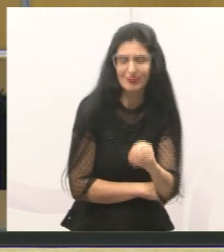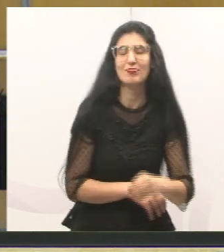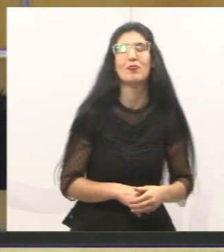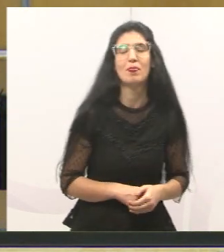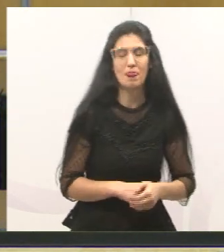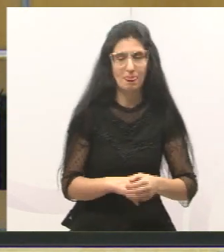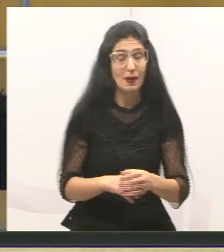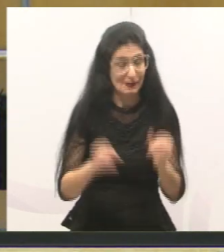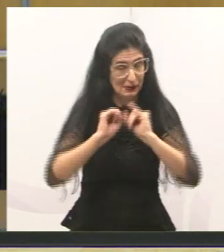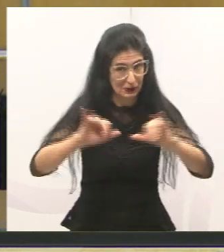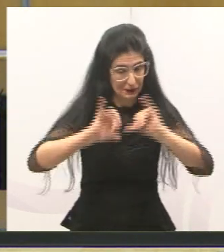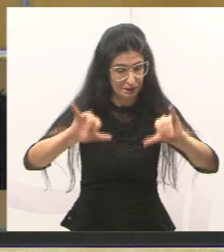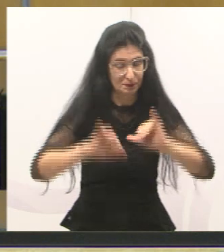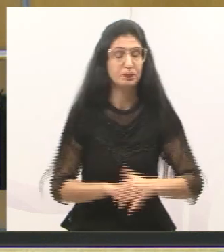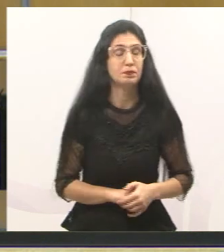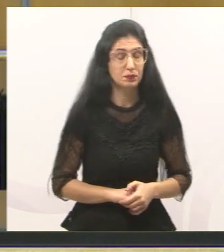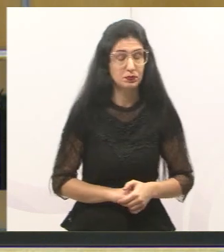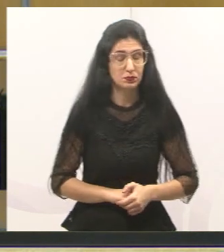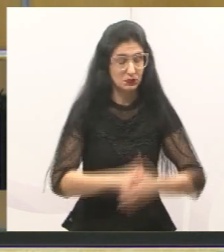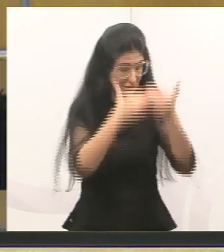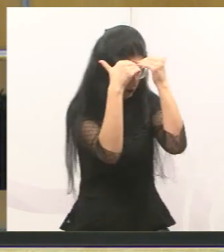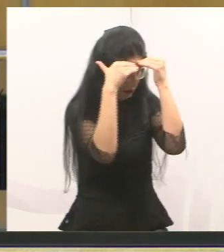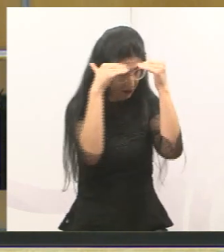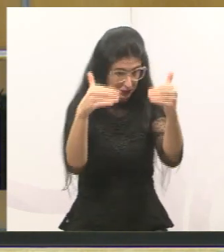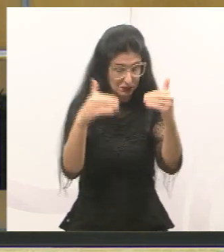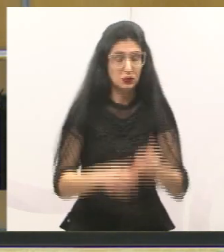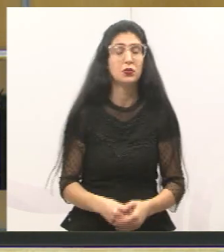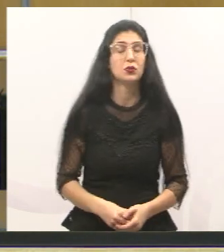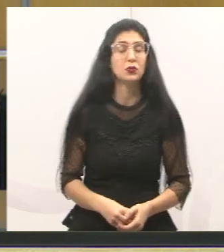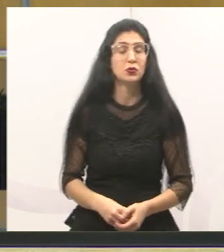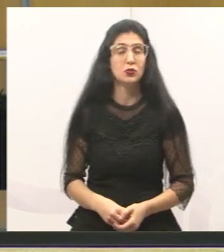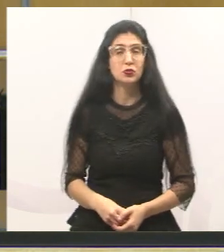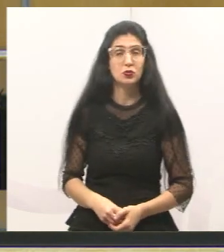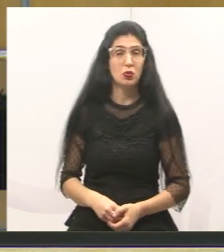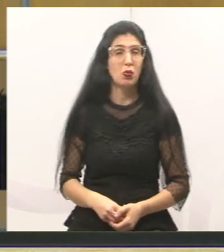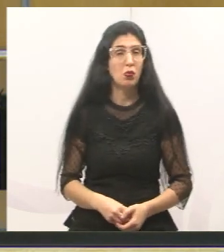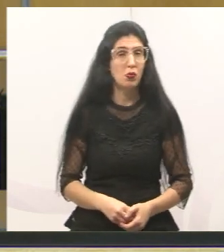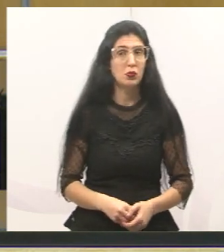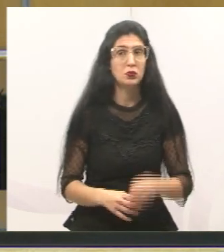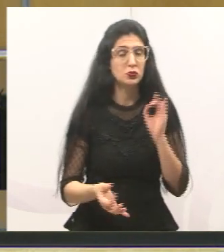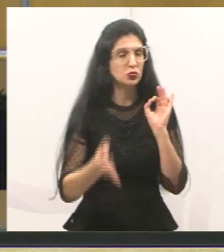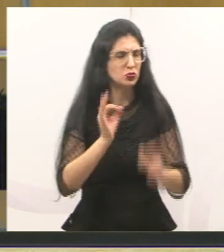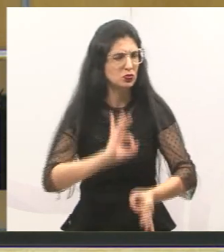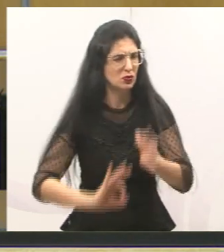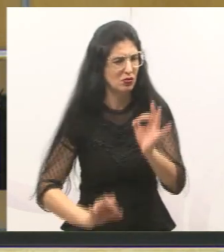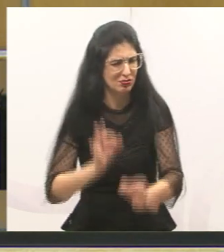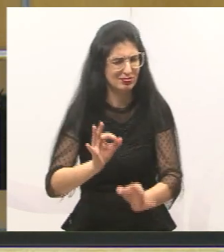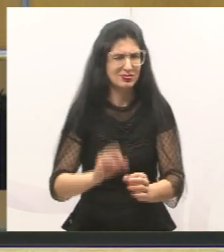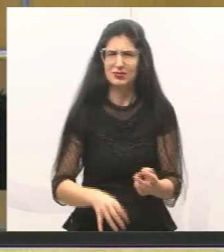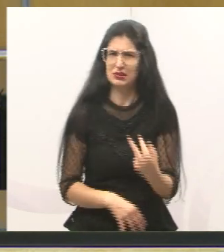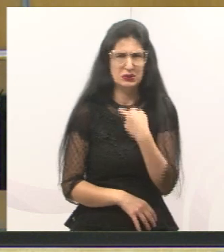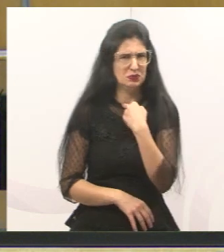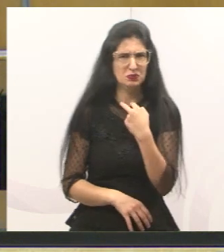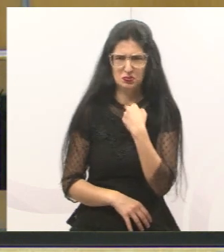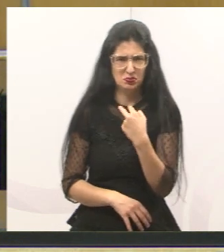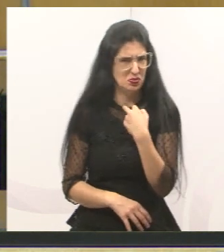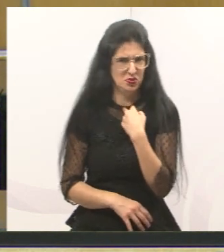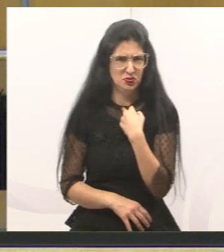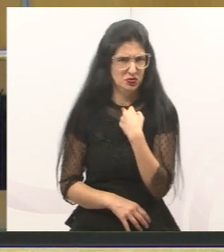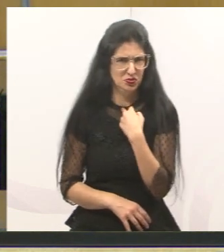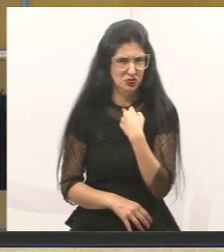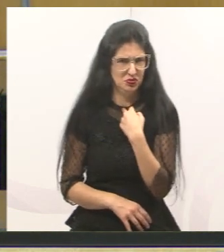segue. Com o devido e máximo respeito, o julgamento do presente expediente não pode ter seguimento na fase em que se